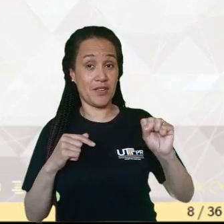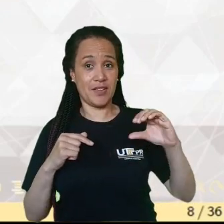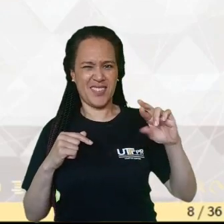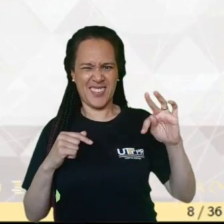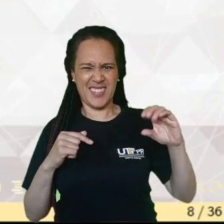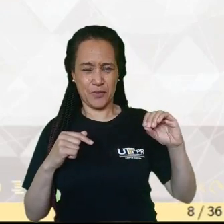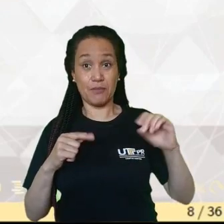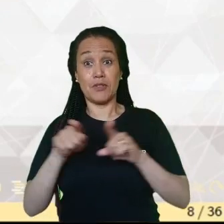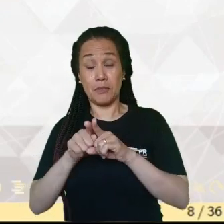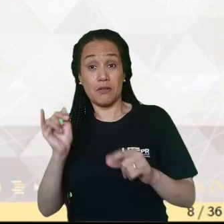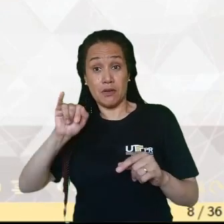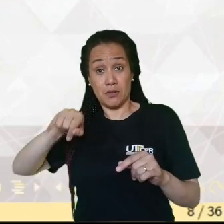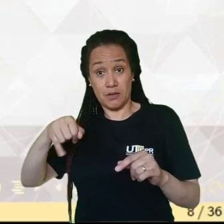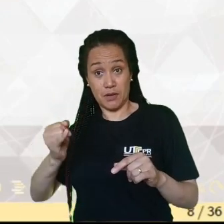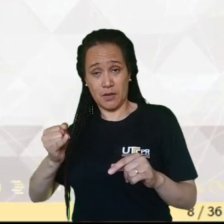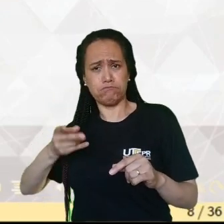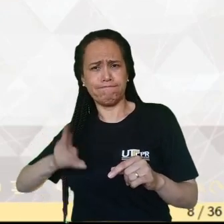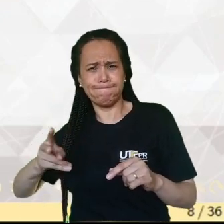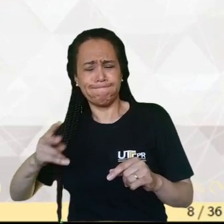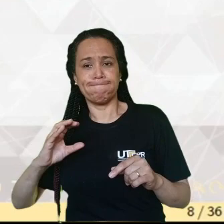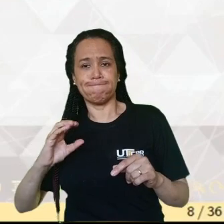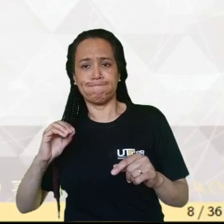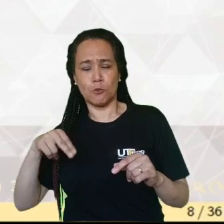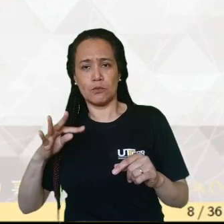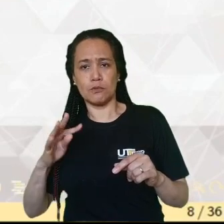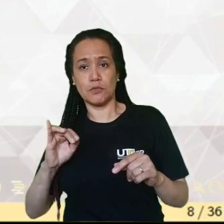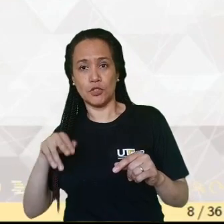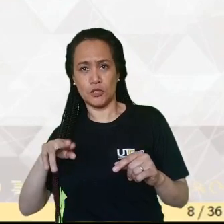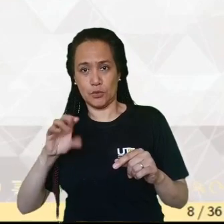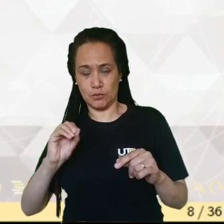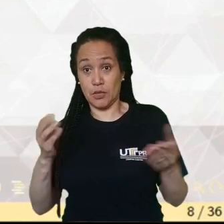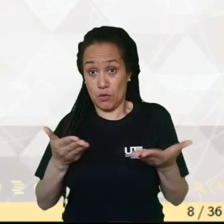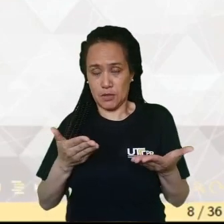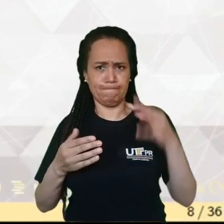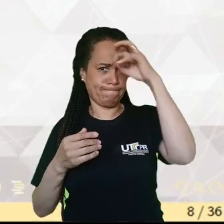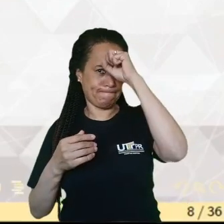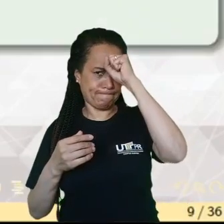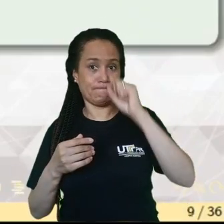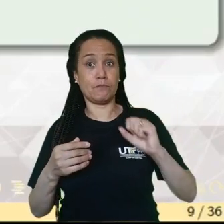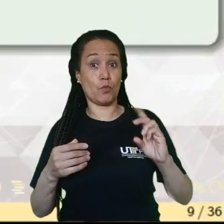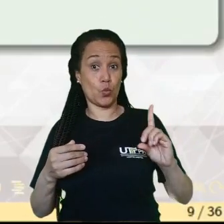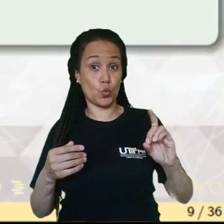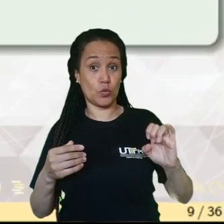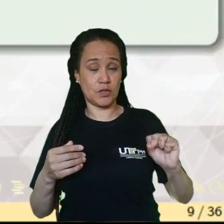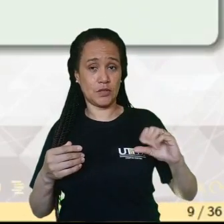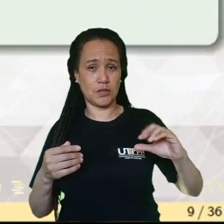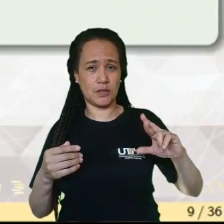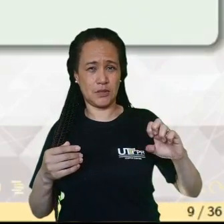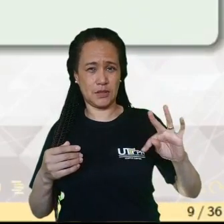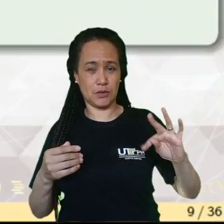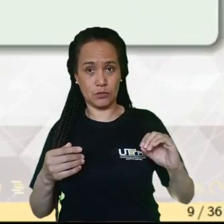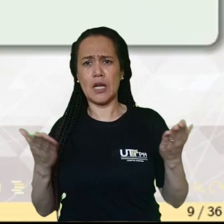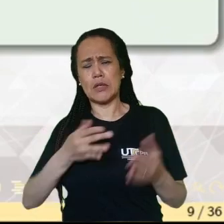discreto e a integral para o caso contínuo. Neste curso, nós vamos trabalhar com o caso discreto. Por